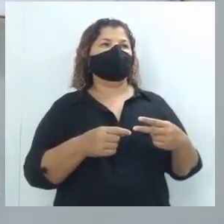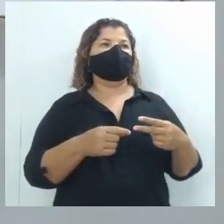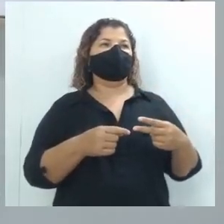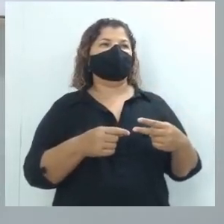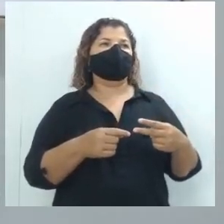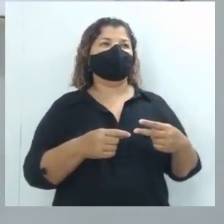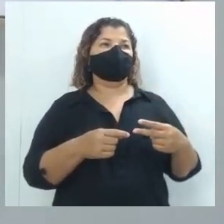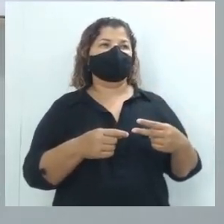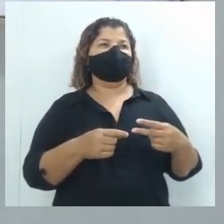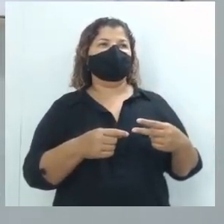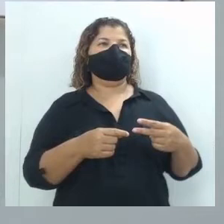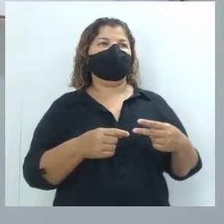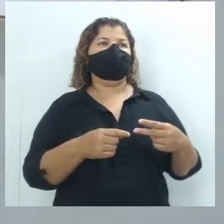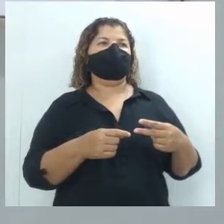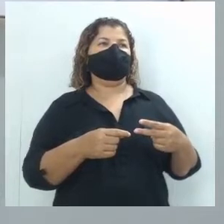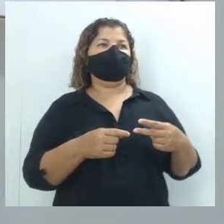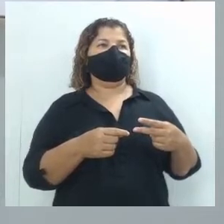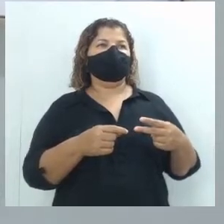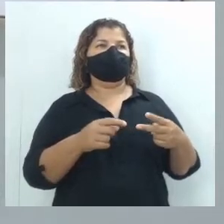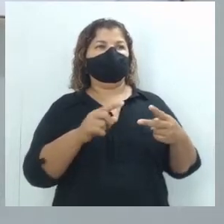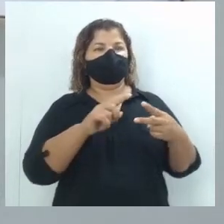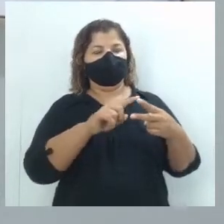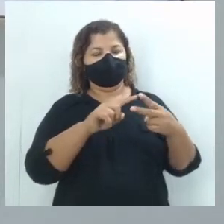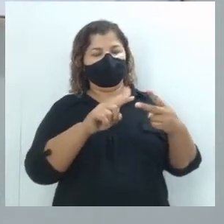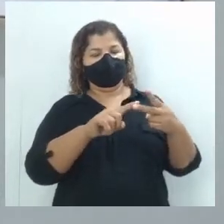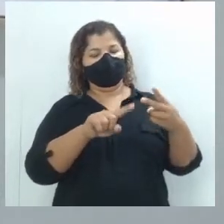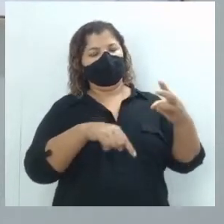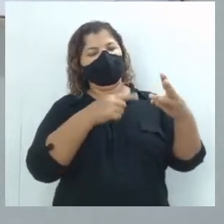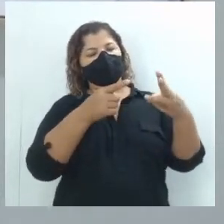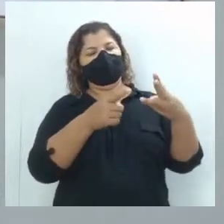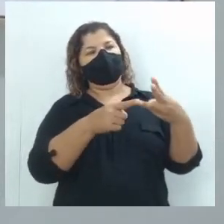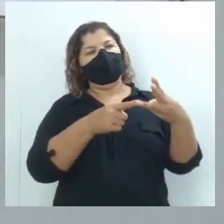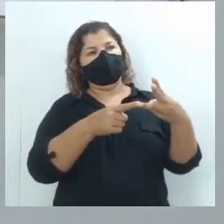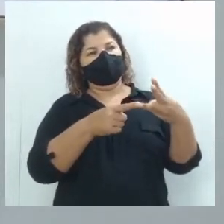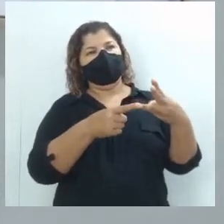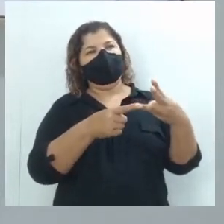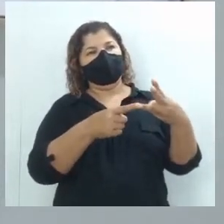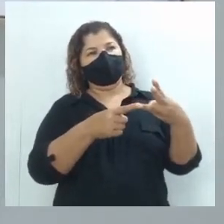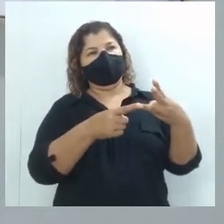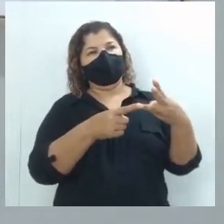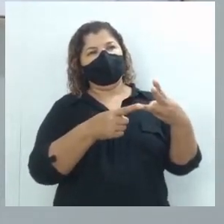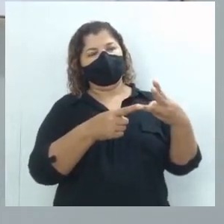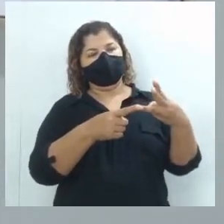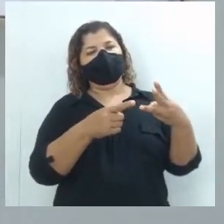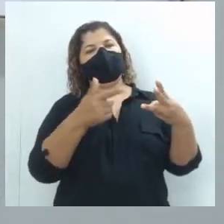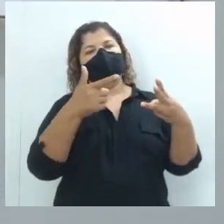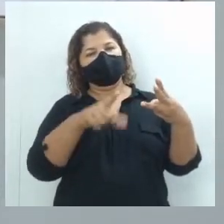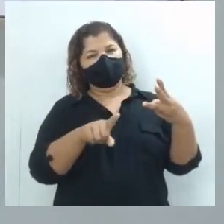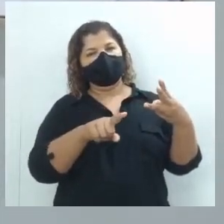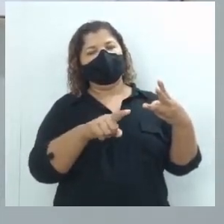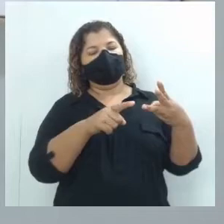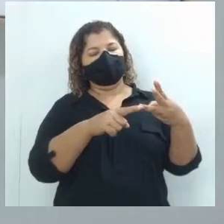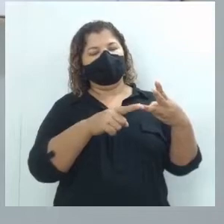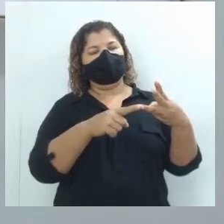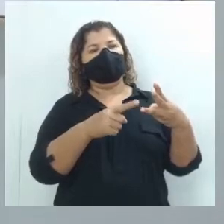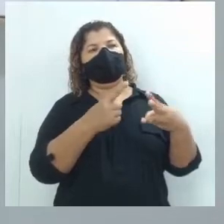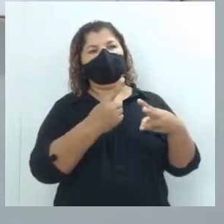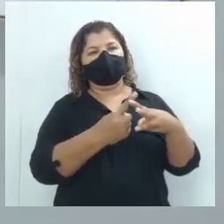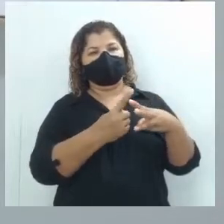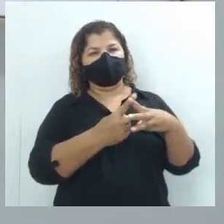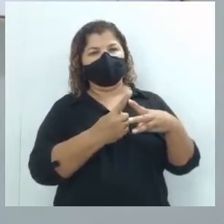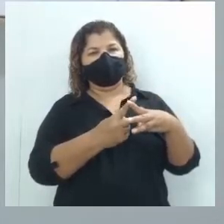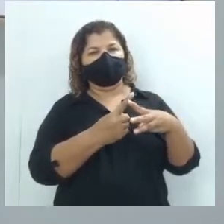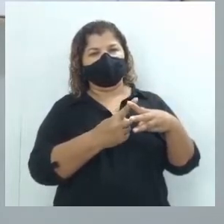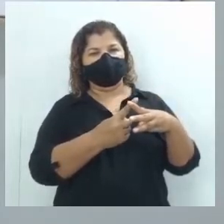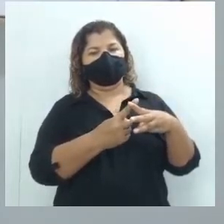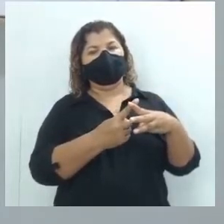ser molde para tu produzir novos RNAs positivos. Por